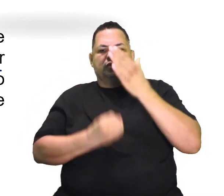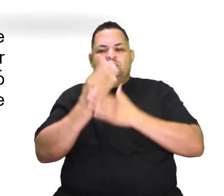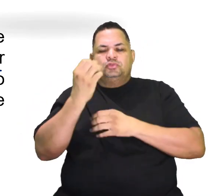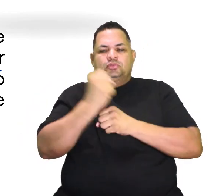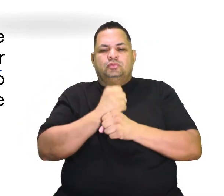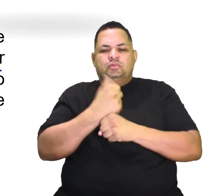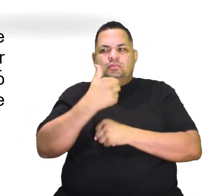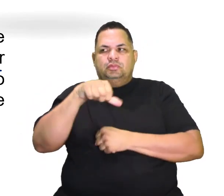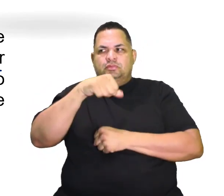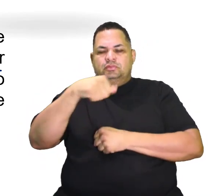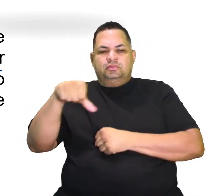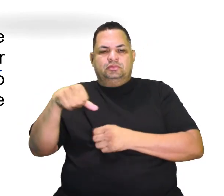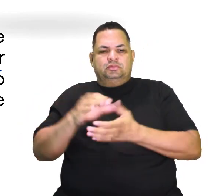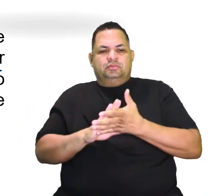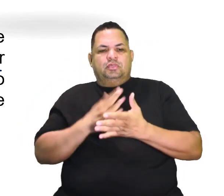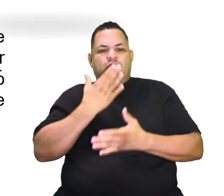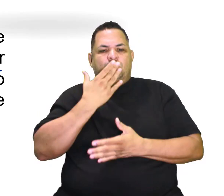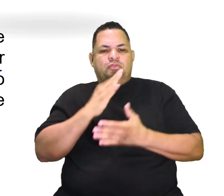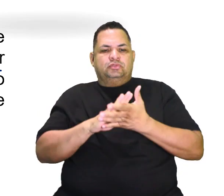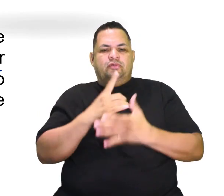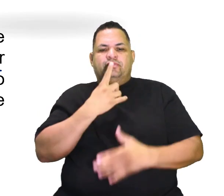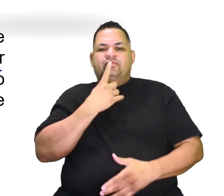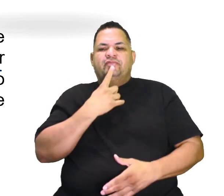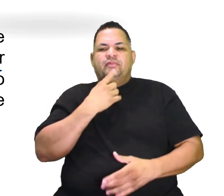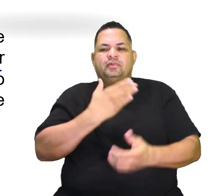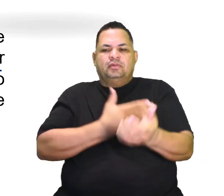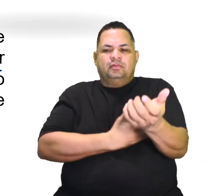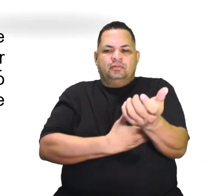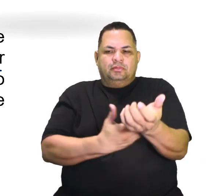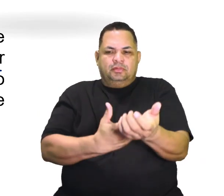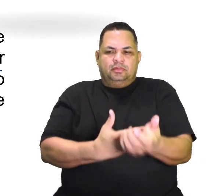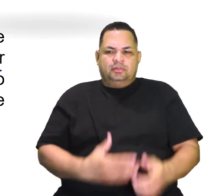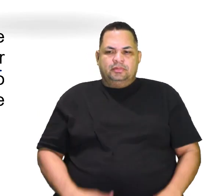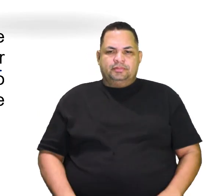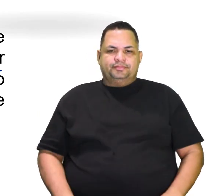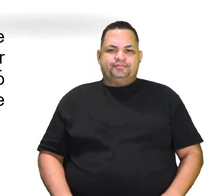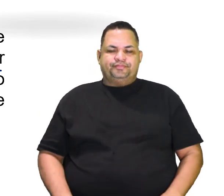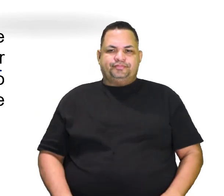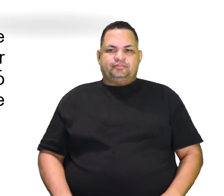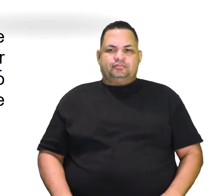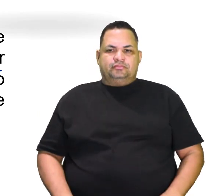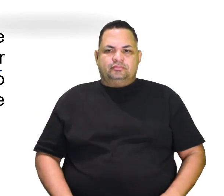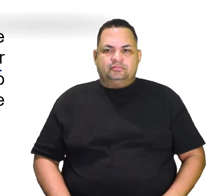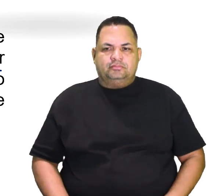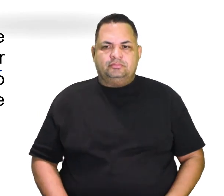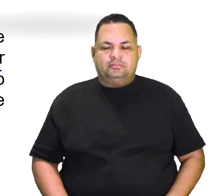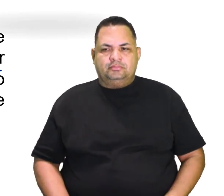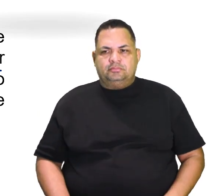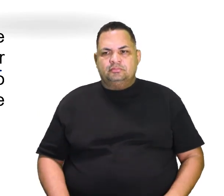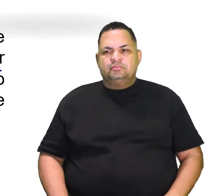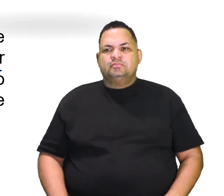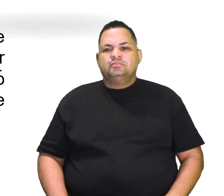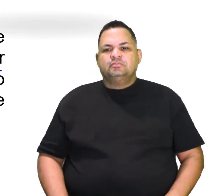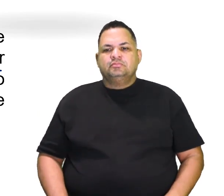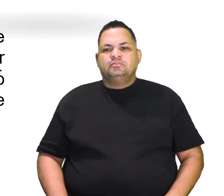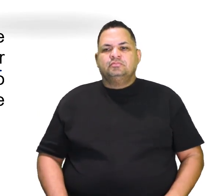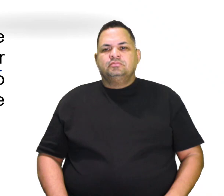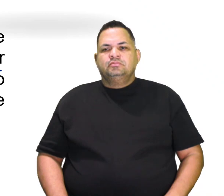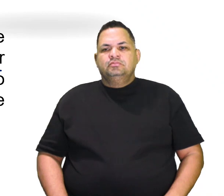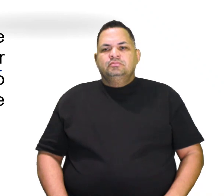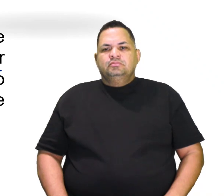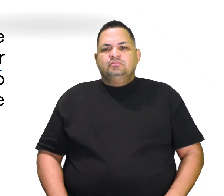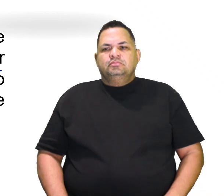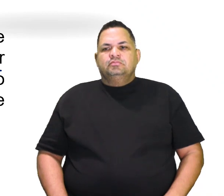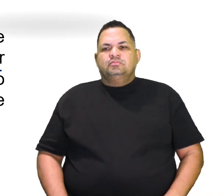cores vão a vermelho e branco. Aqui uma foto desse estilo de dança, tá? Em algum período